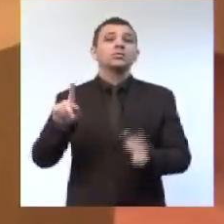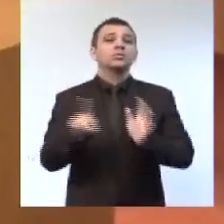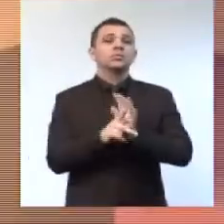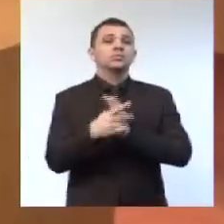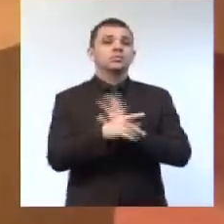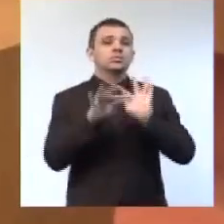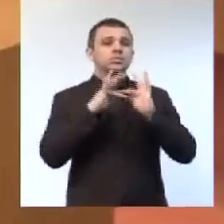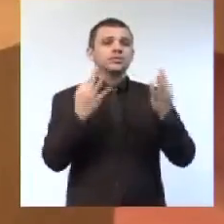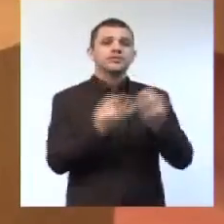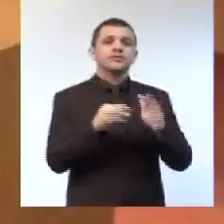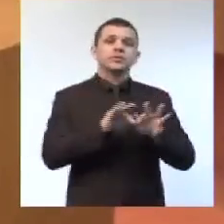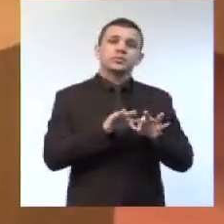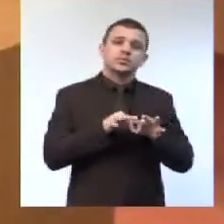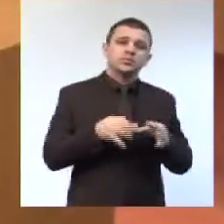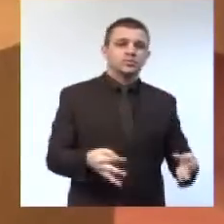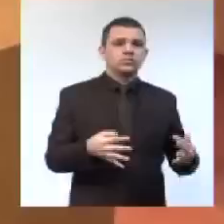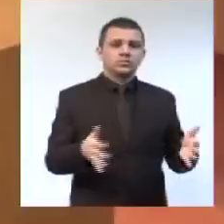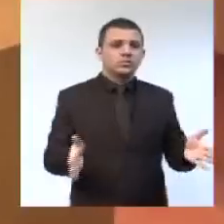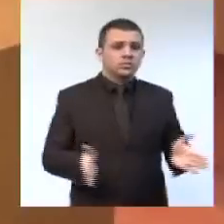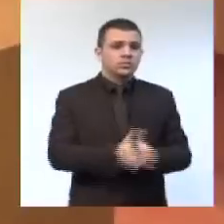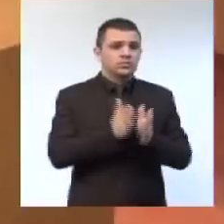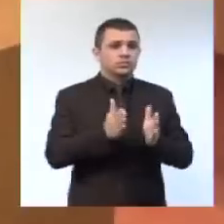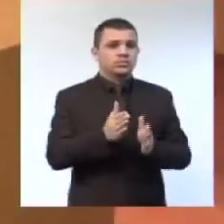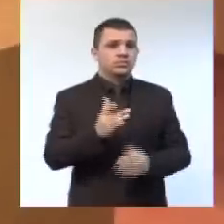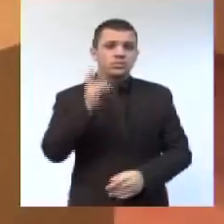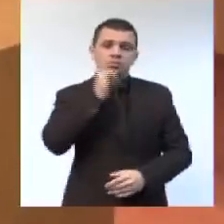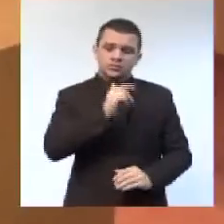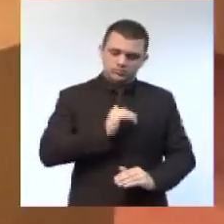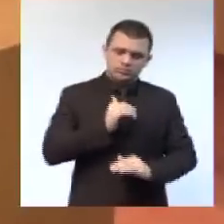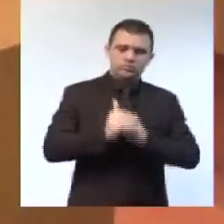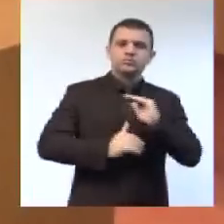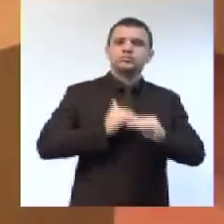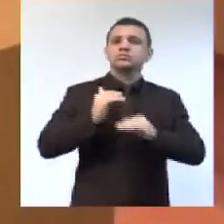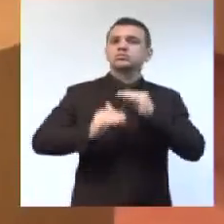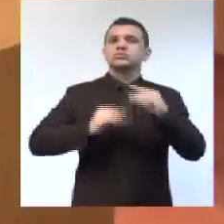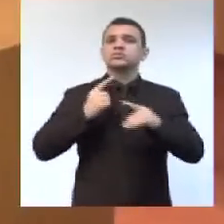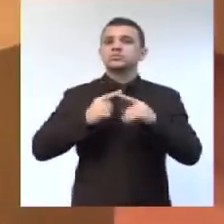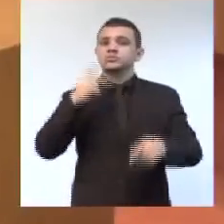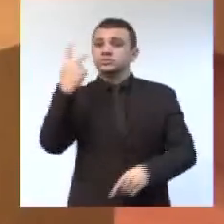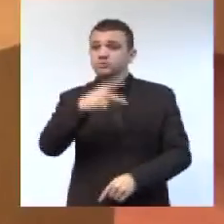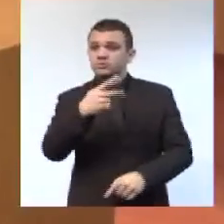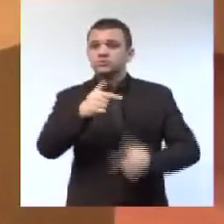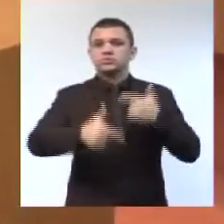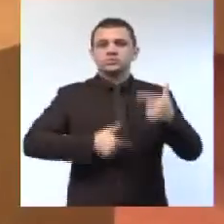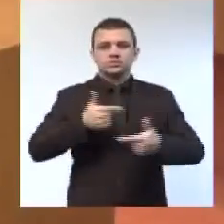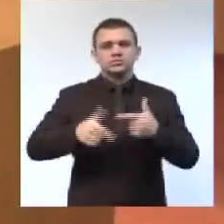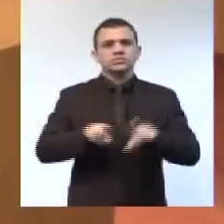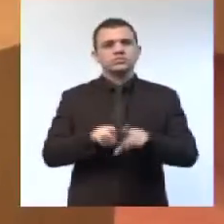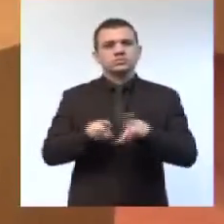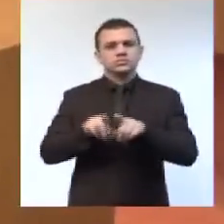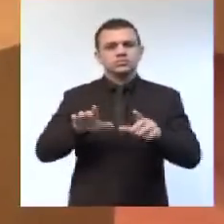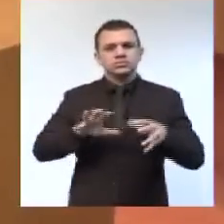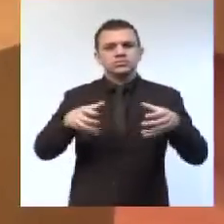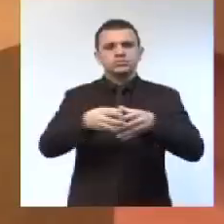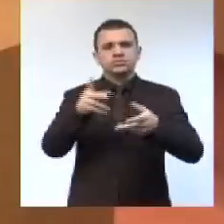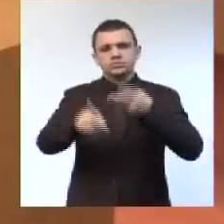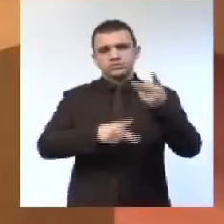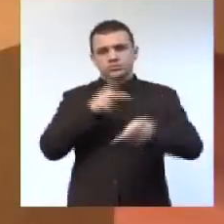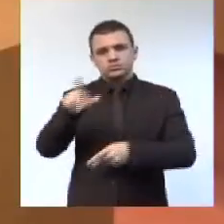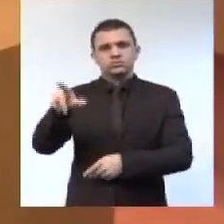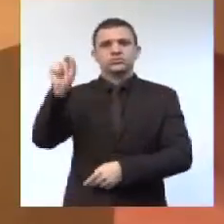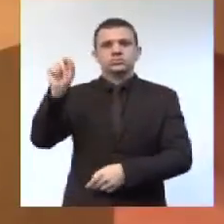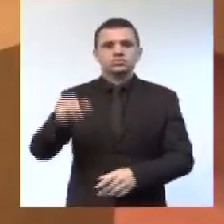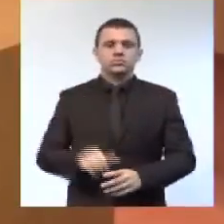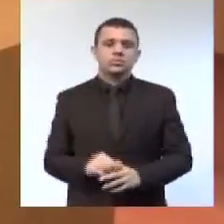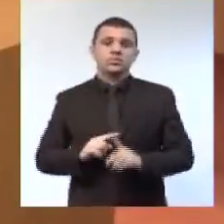e conquistou todo esse espaço político graças ao trabalho dele e ao povo do Maranhão. E, diferentemente do seu